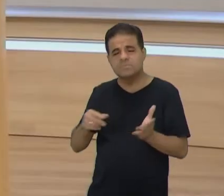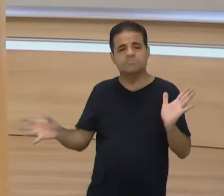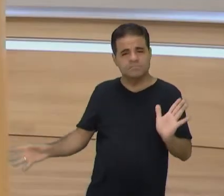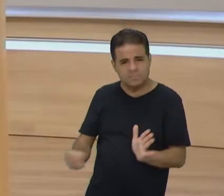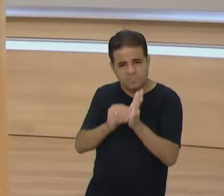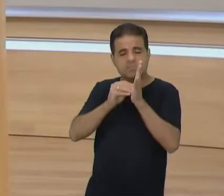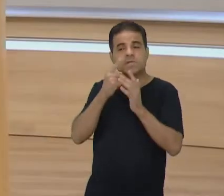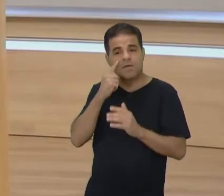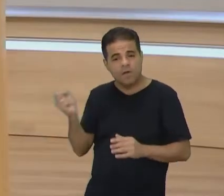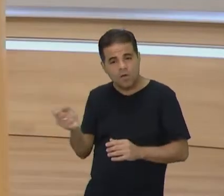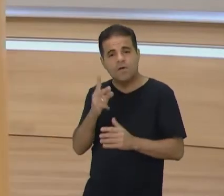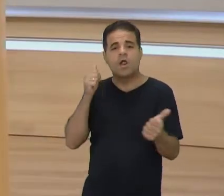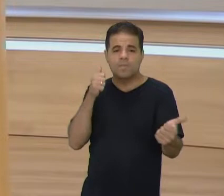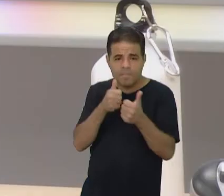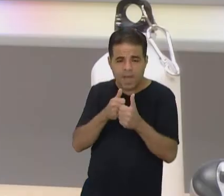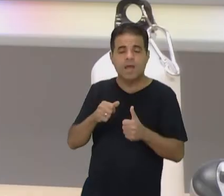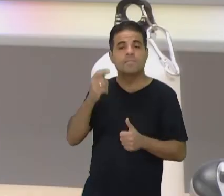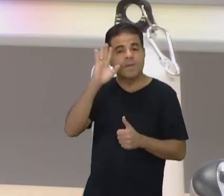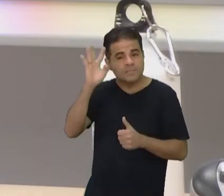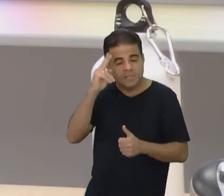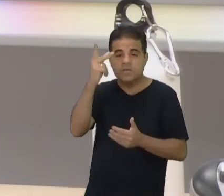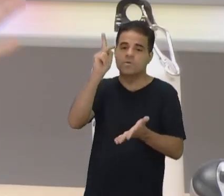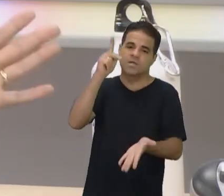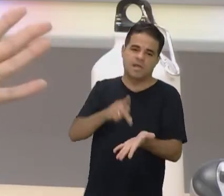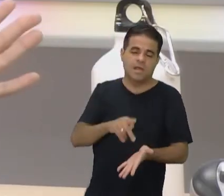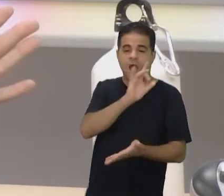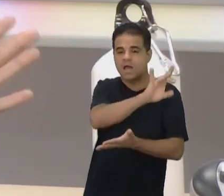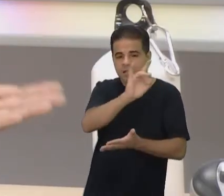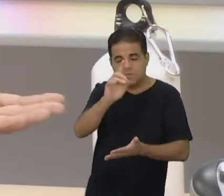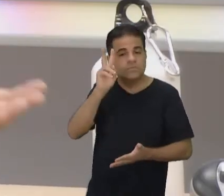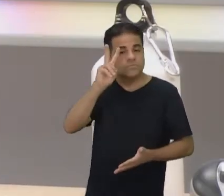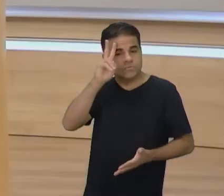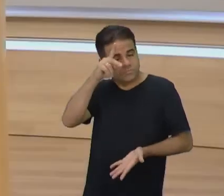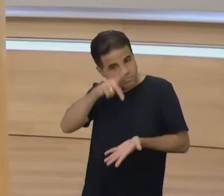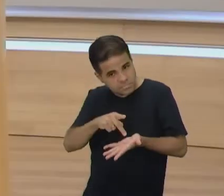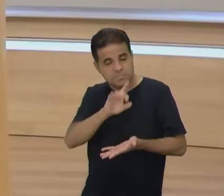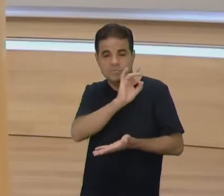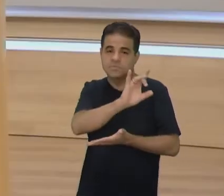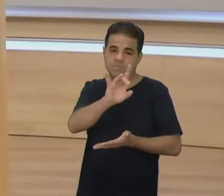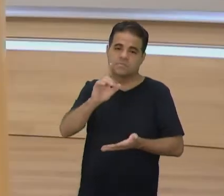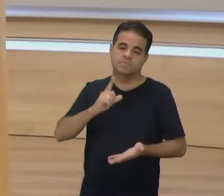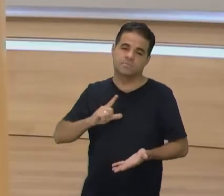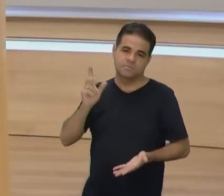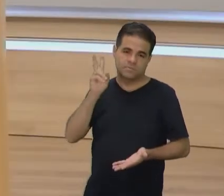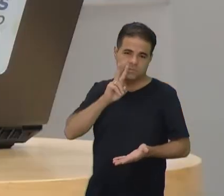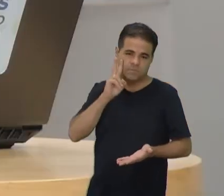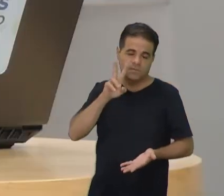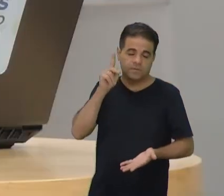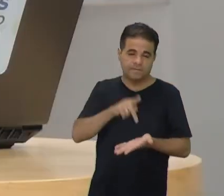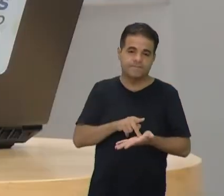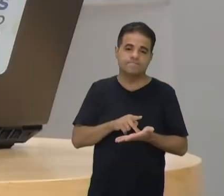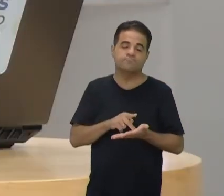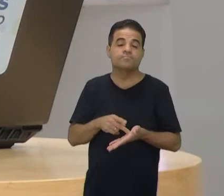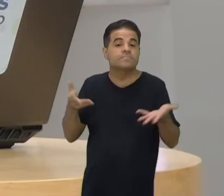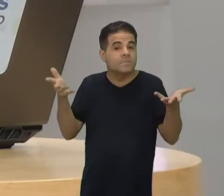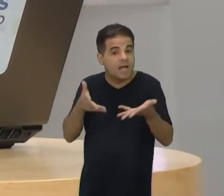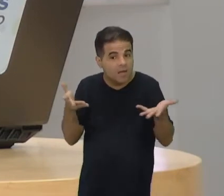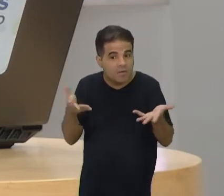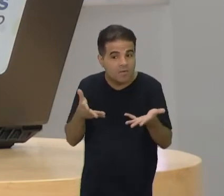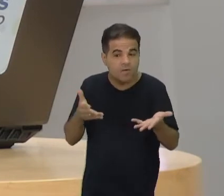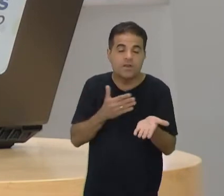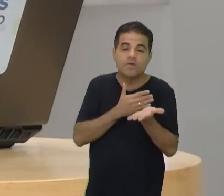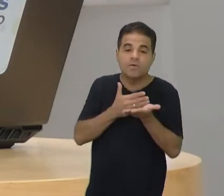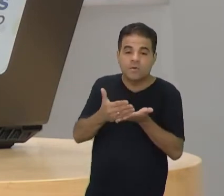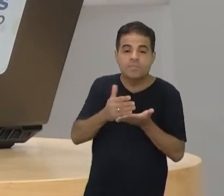vai usar um valor aproximado, pensando na sua realidade. Cada um tem a sua. Exatamente, cada um tem a sua realidade. Agora, então,